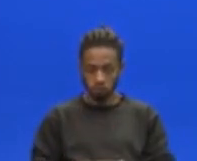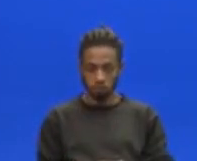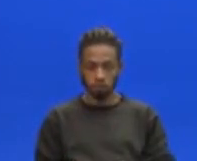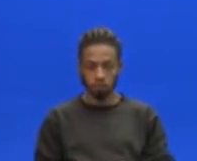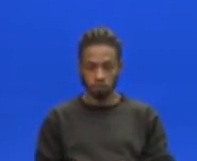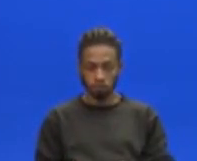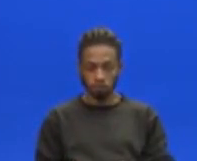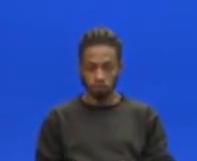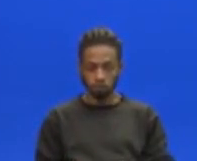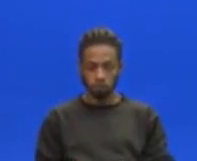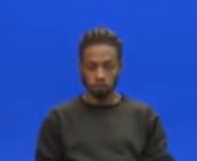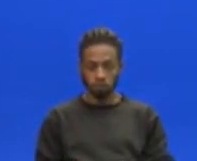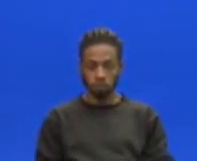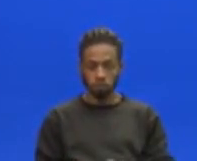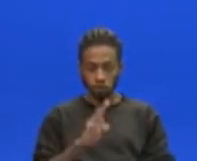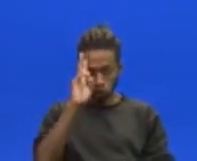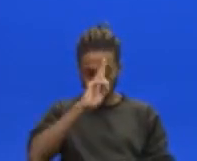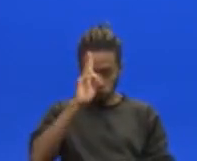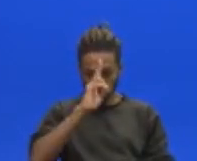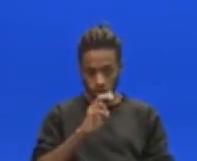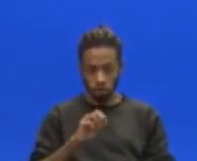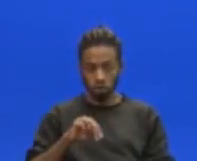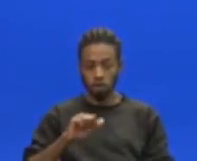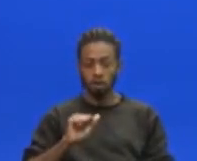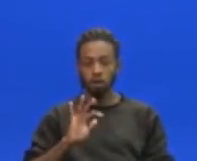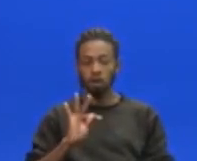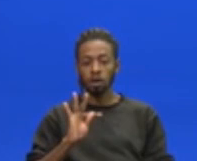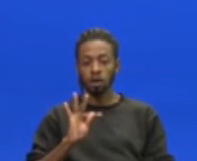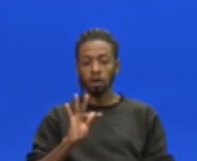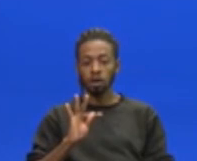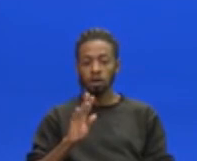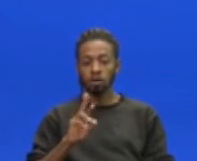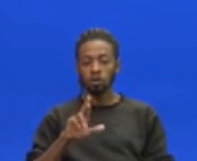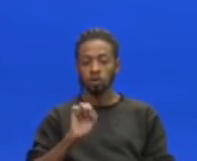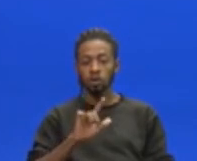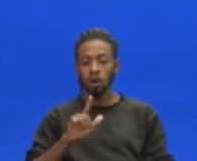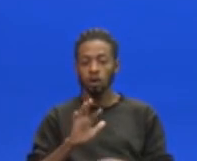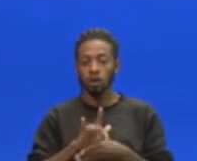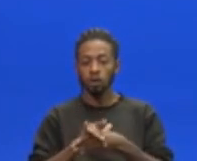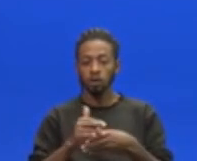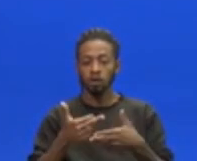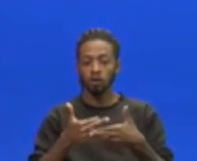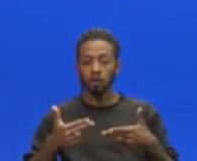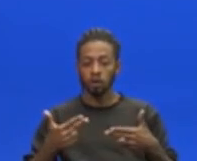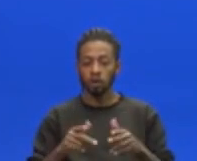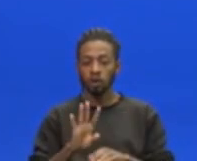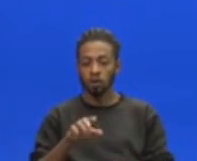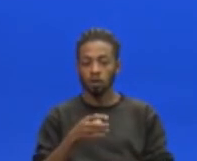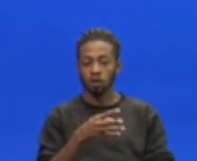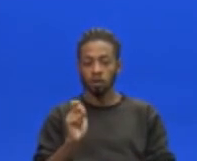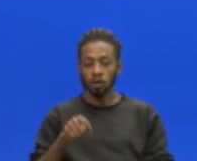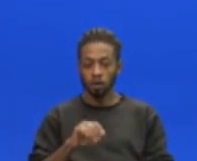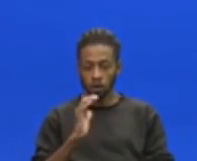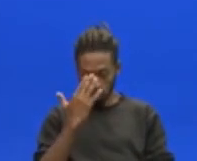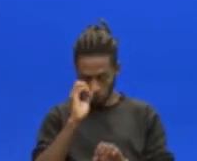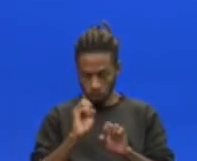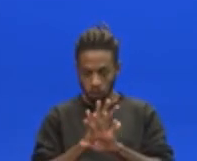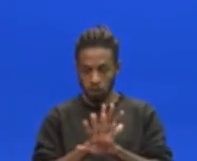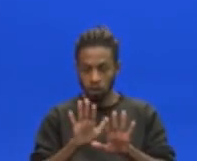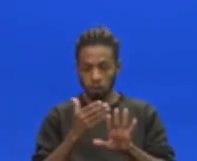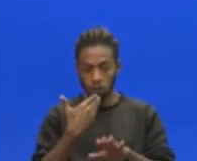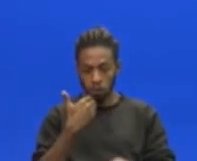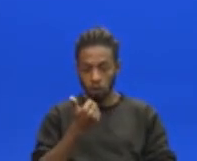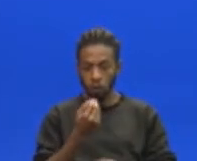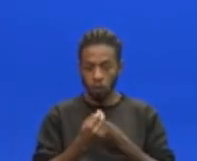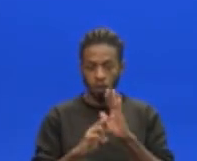é o que nós chamamos de história natural das doenças. Então, nesta tabela, a gente consegue entender um pouco melhor o que